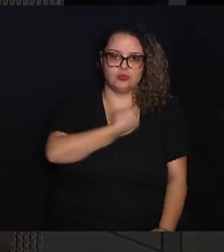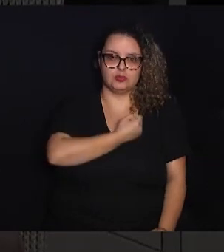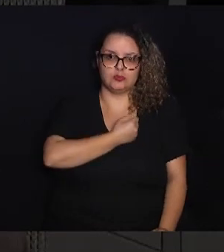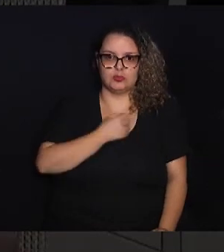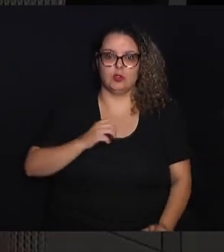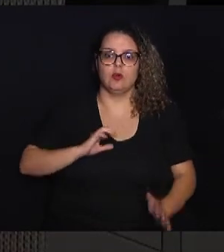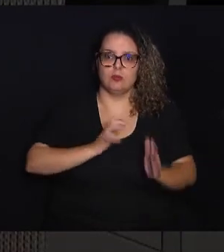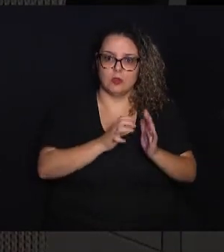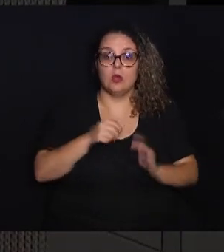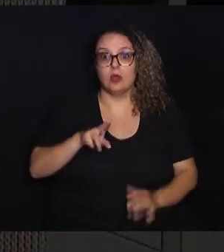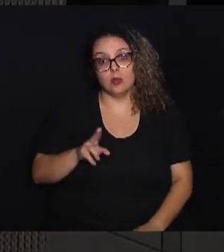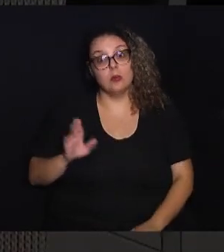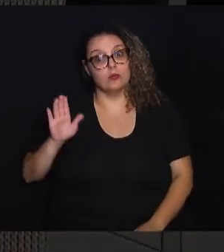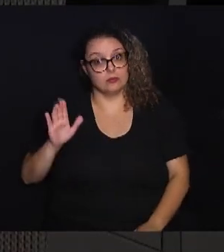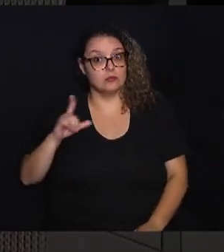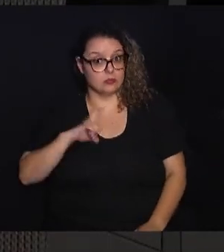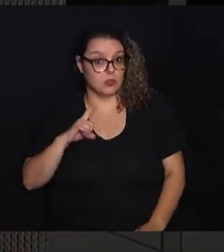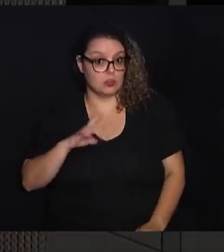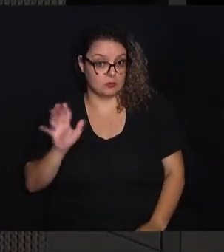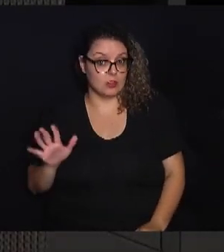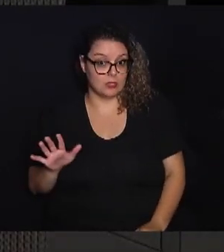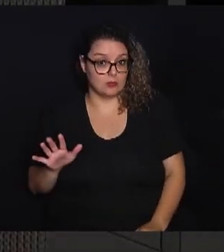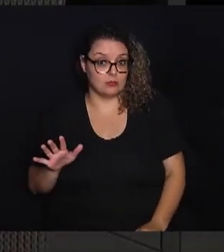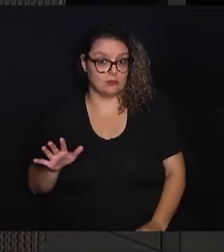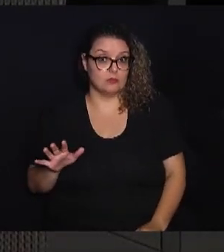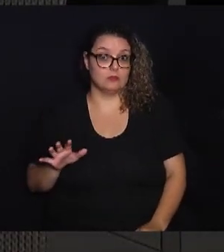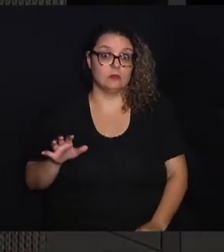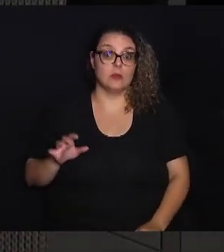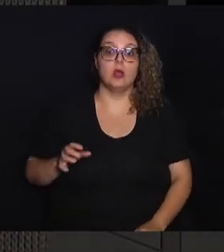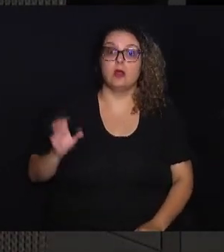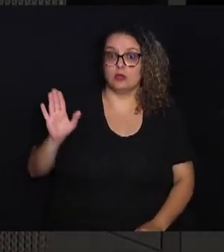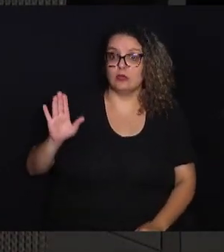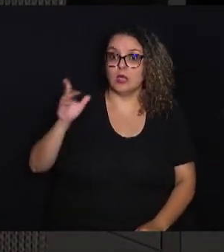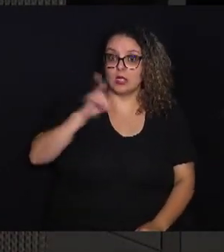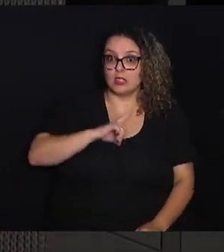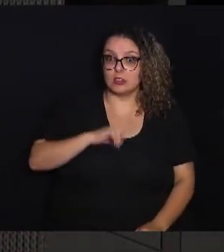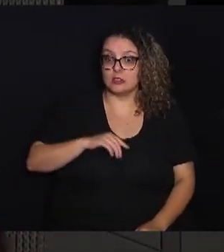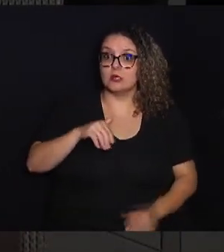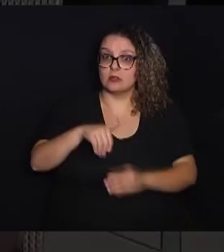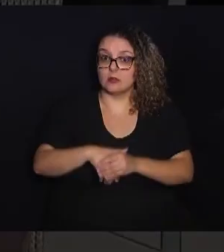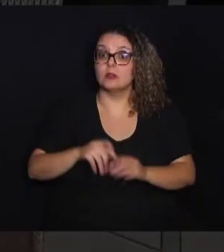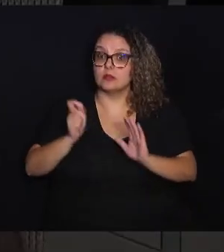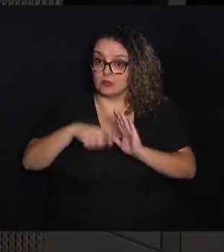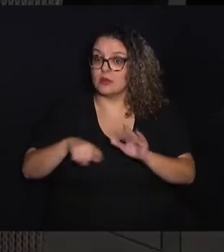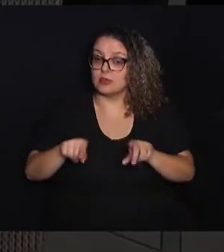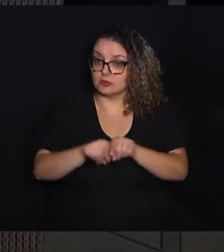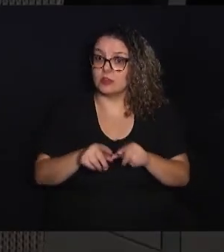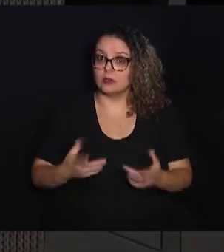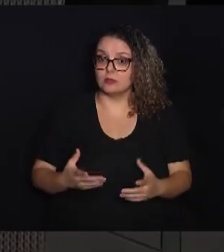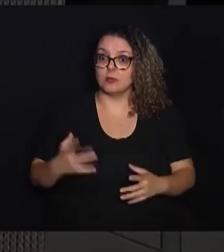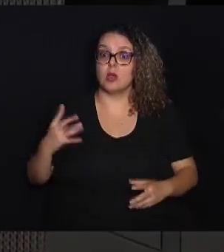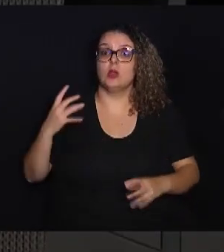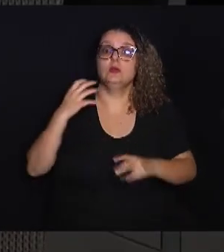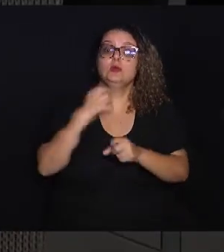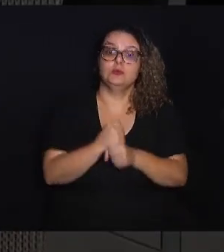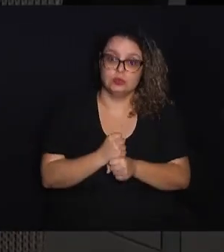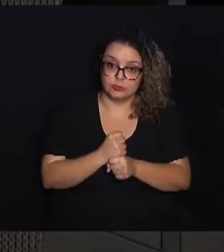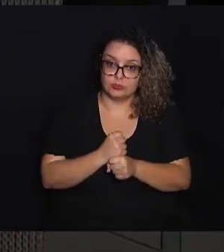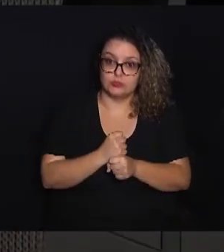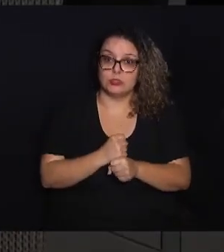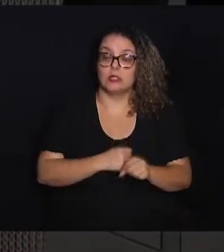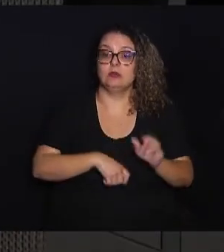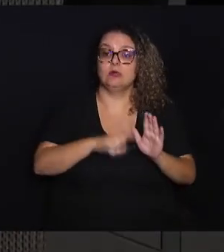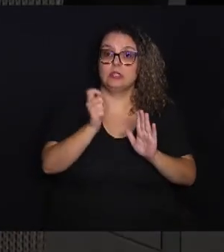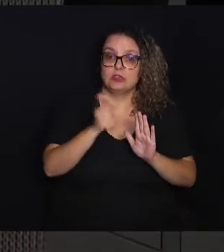Ou para o candidato que existe. Digitou certinho, o candidato existe, esse voto é válido. O total de votos